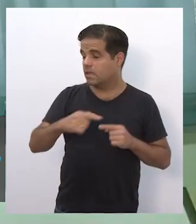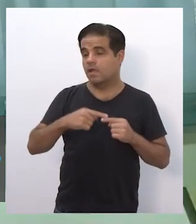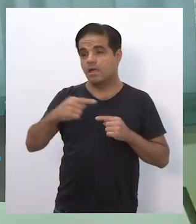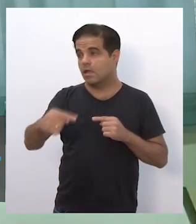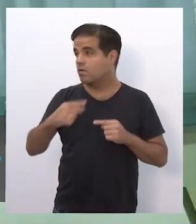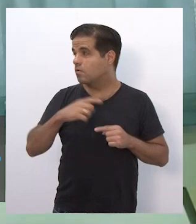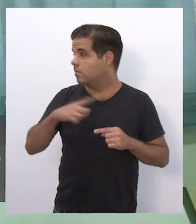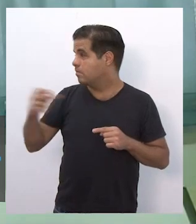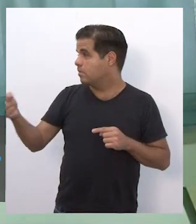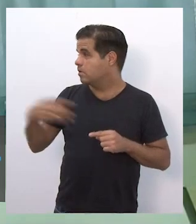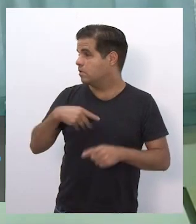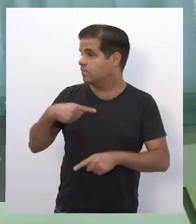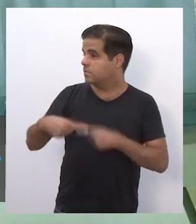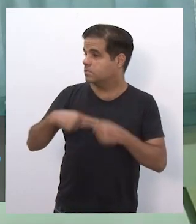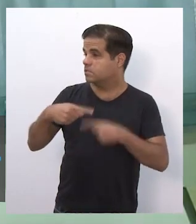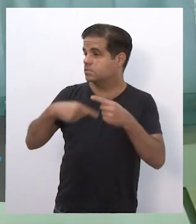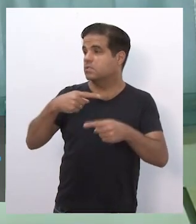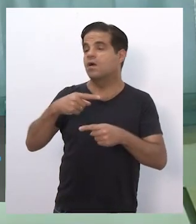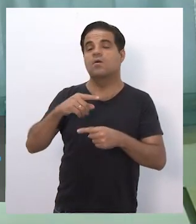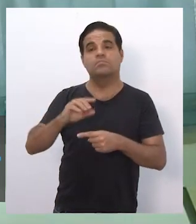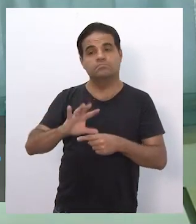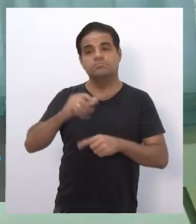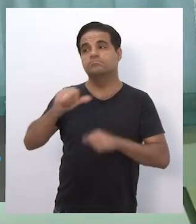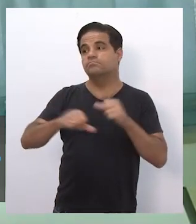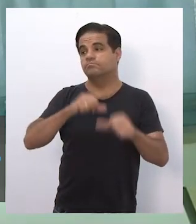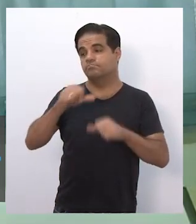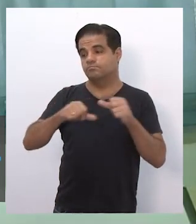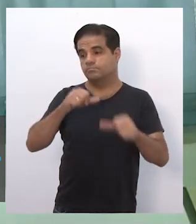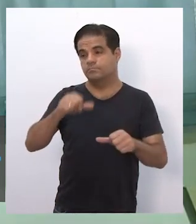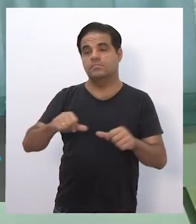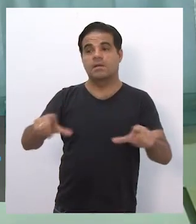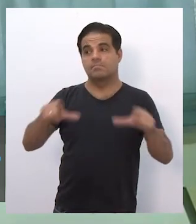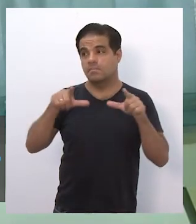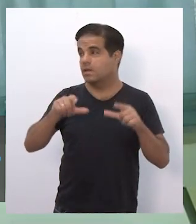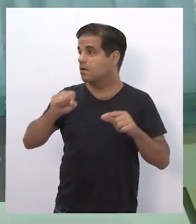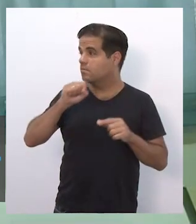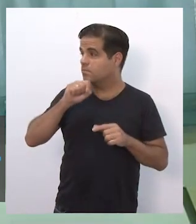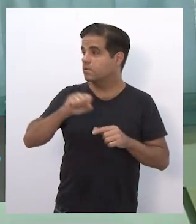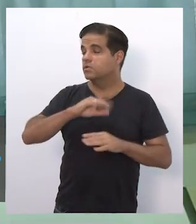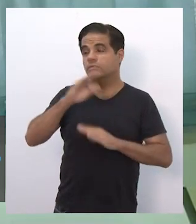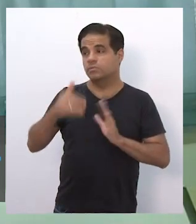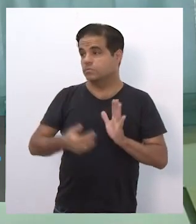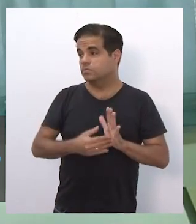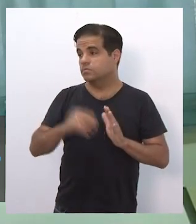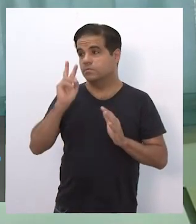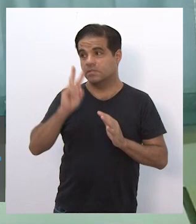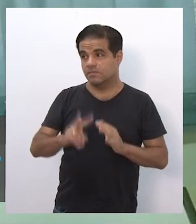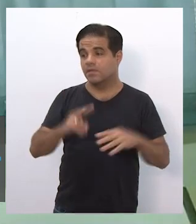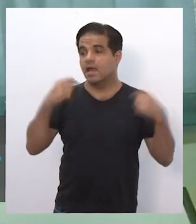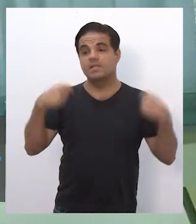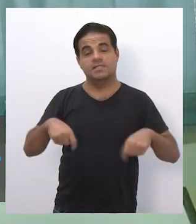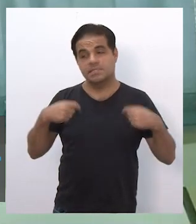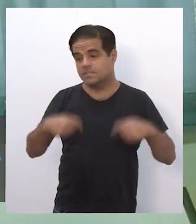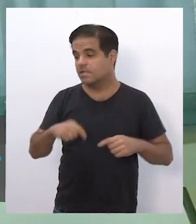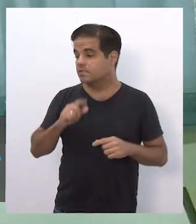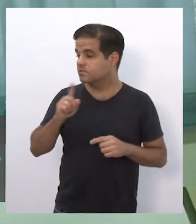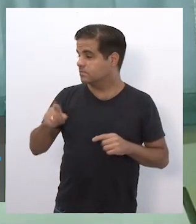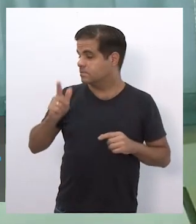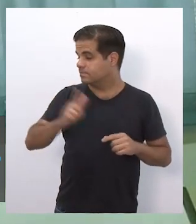nova geração, às vezes acaba trocando também a placa-mãe. Então, tudo tem que ver a necessidade que você